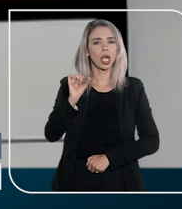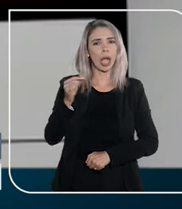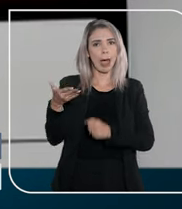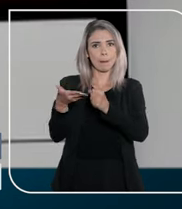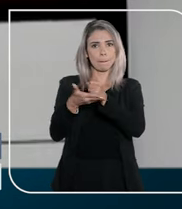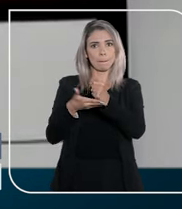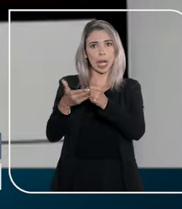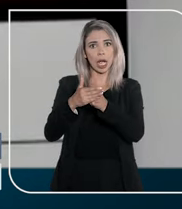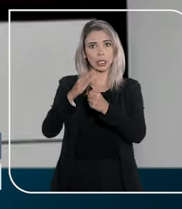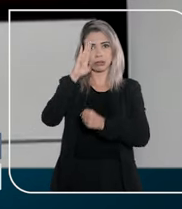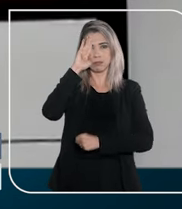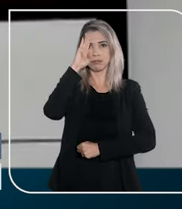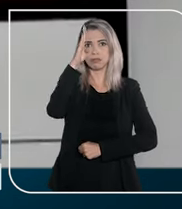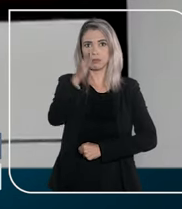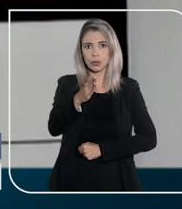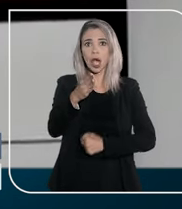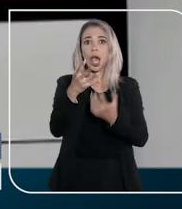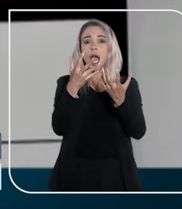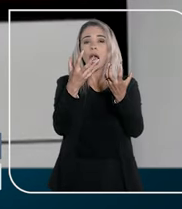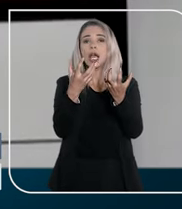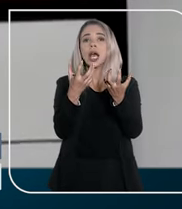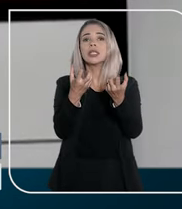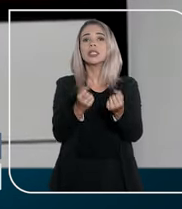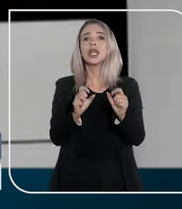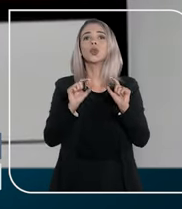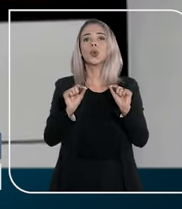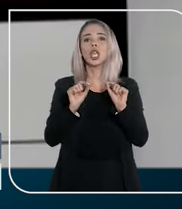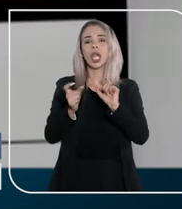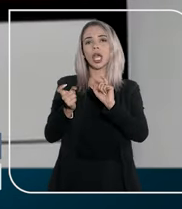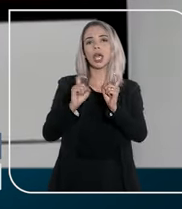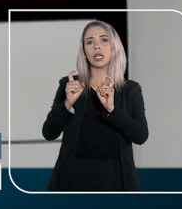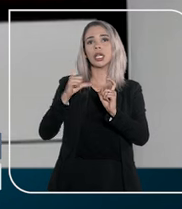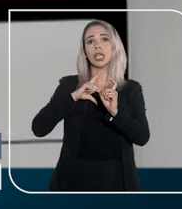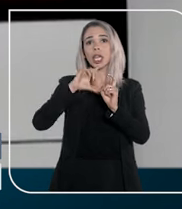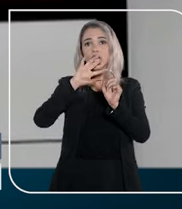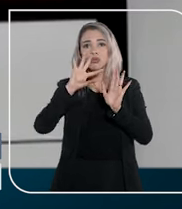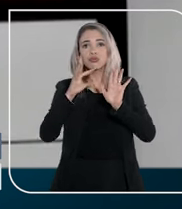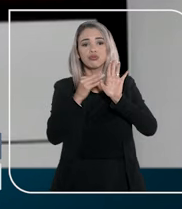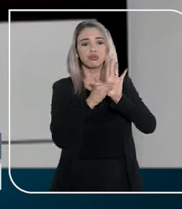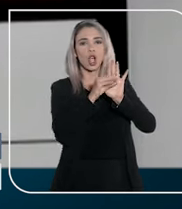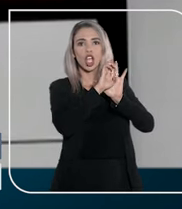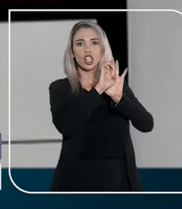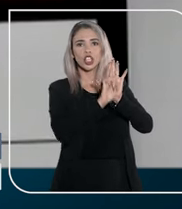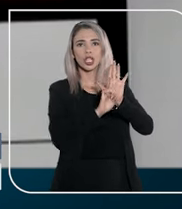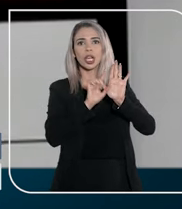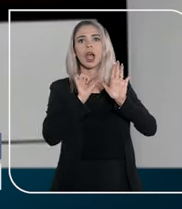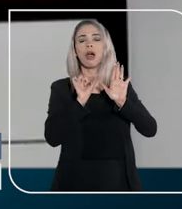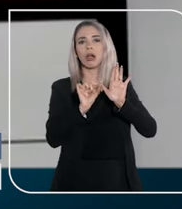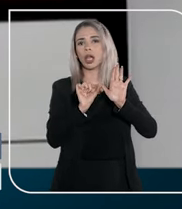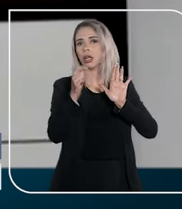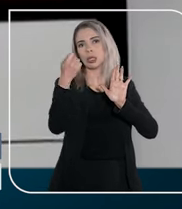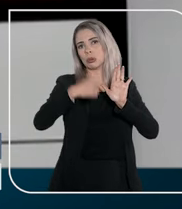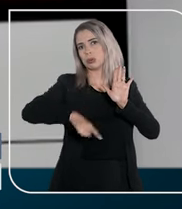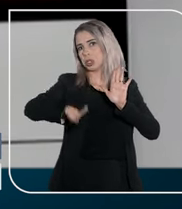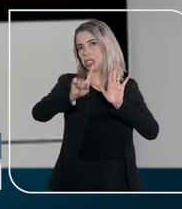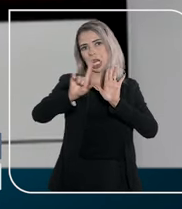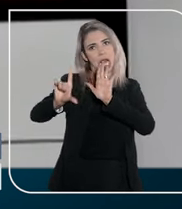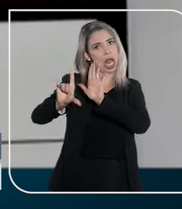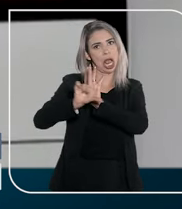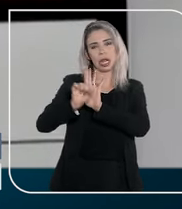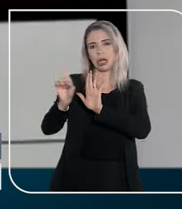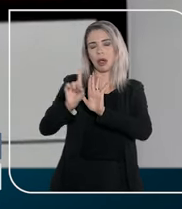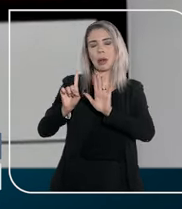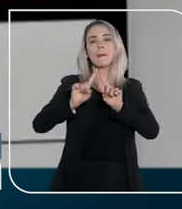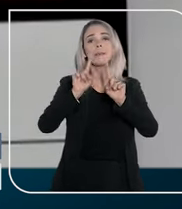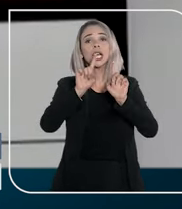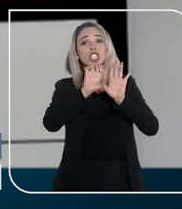eficiência admite que a administração coloque no edital de concurso público, portanto não precisa de lei, mas que a